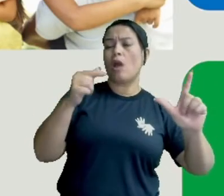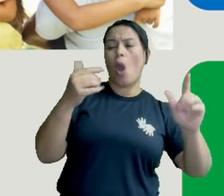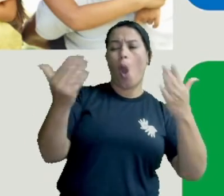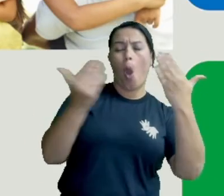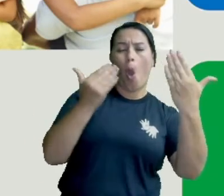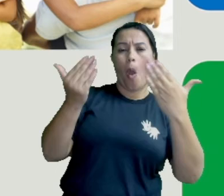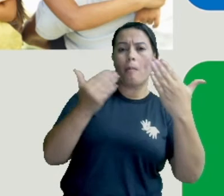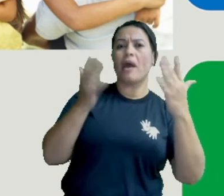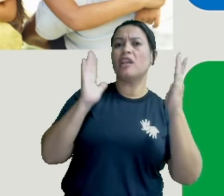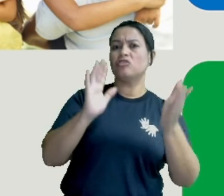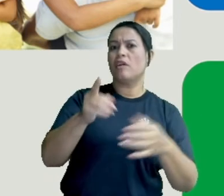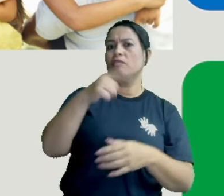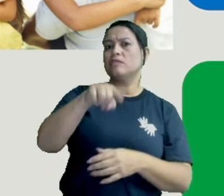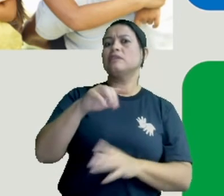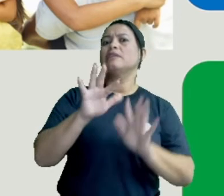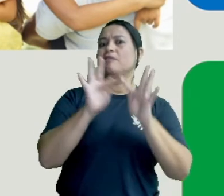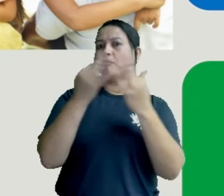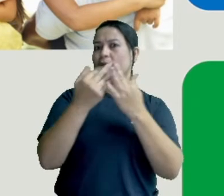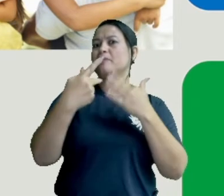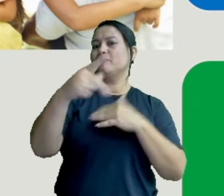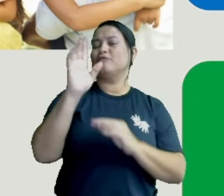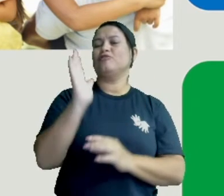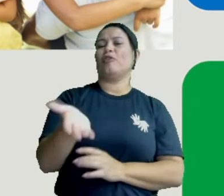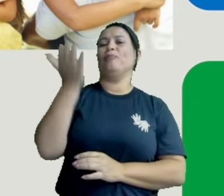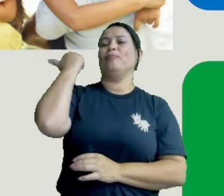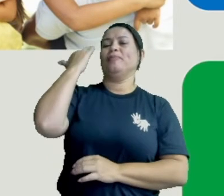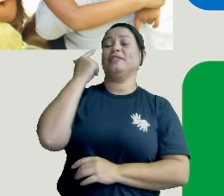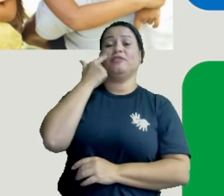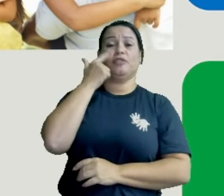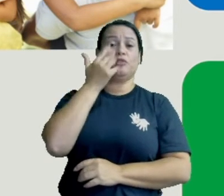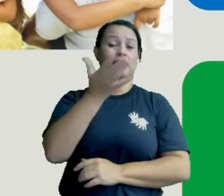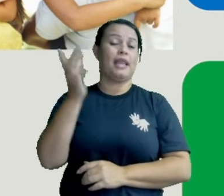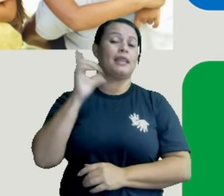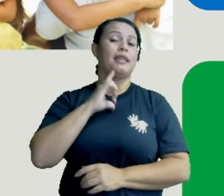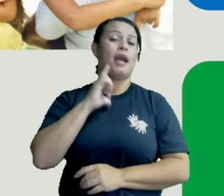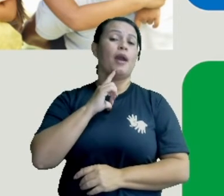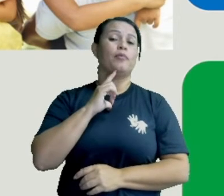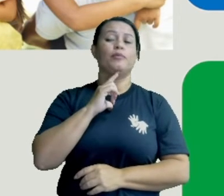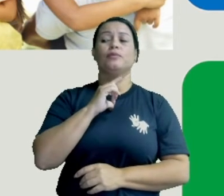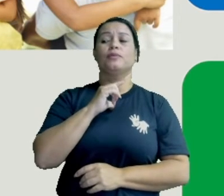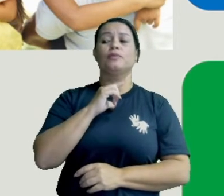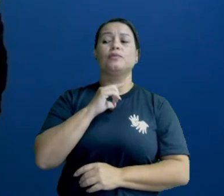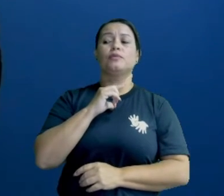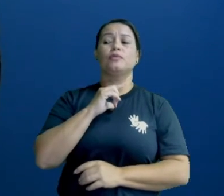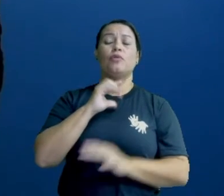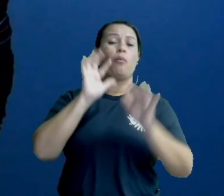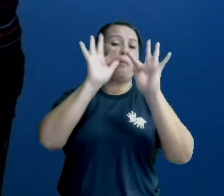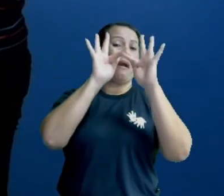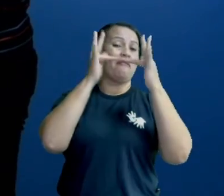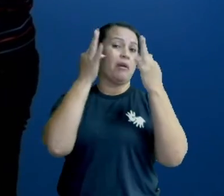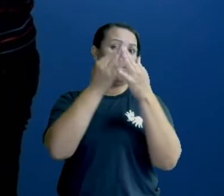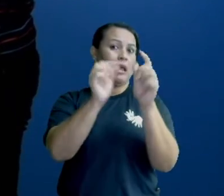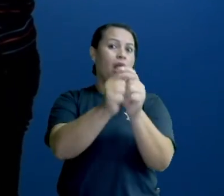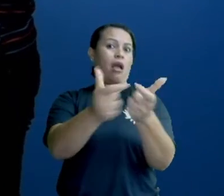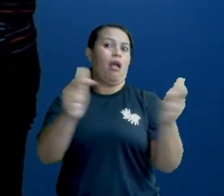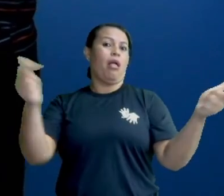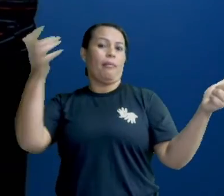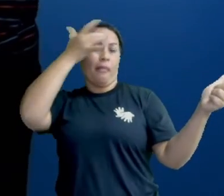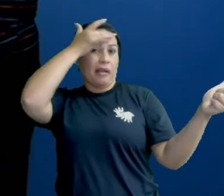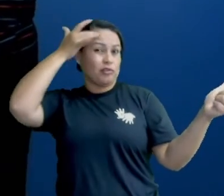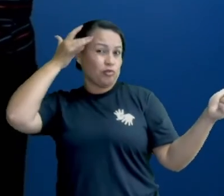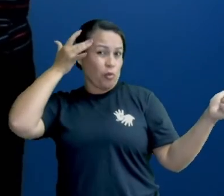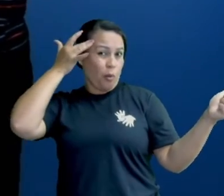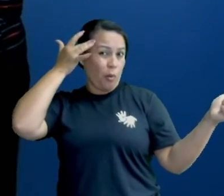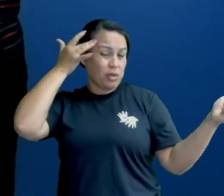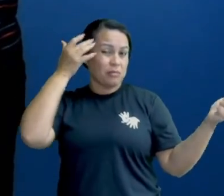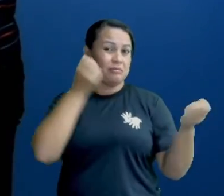com certeza deve ter acontecido na família de vocês. A gente tem aqui uma família muito numerosa, né?